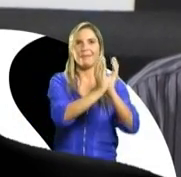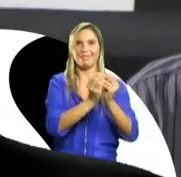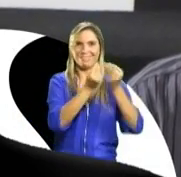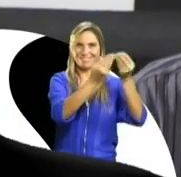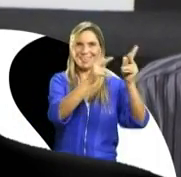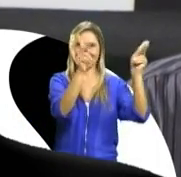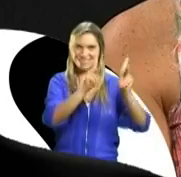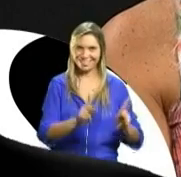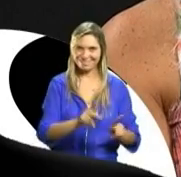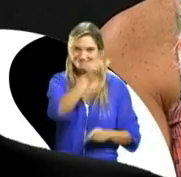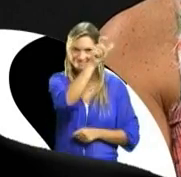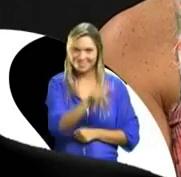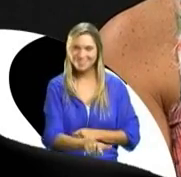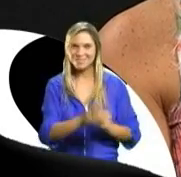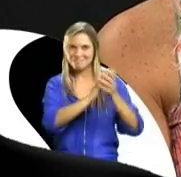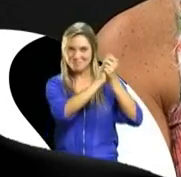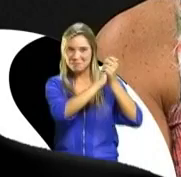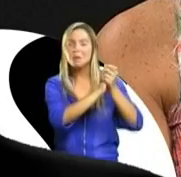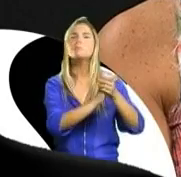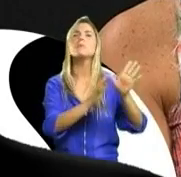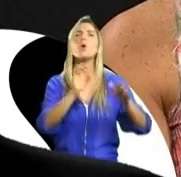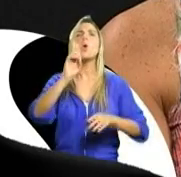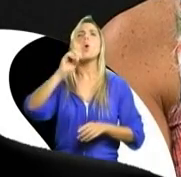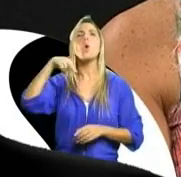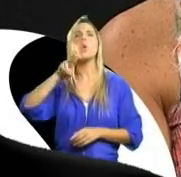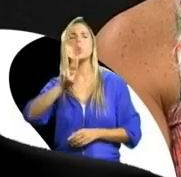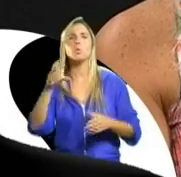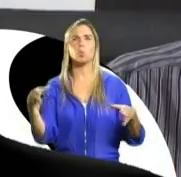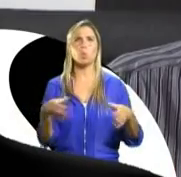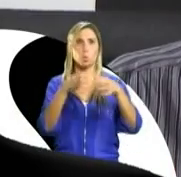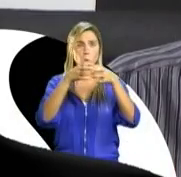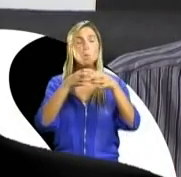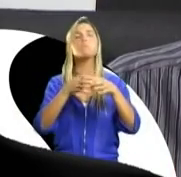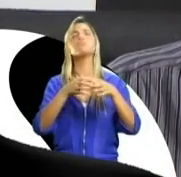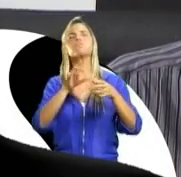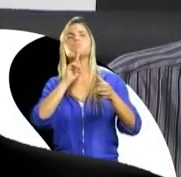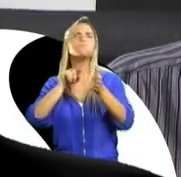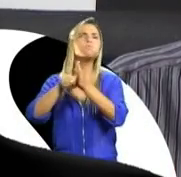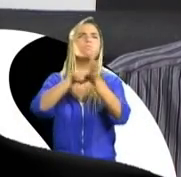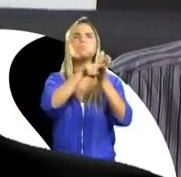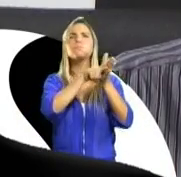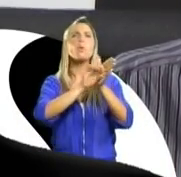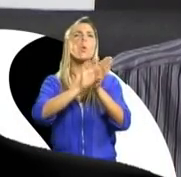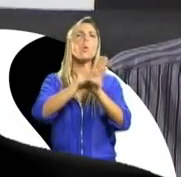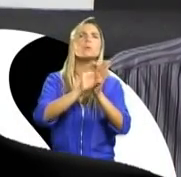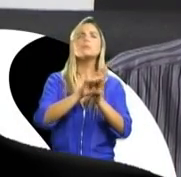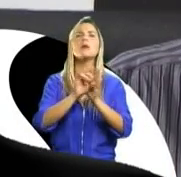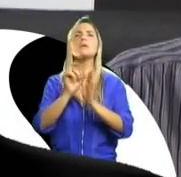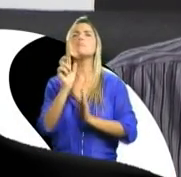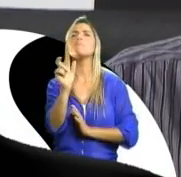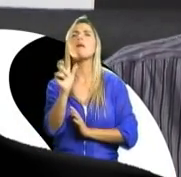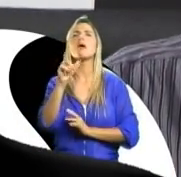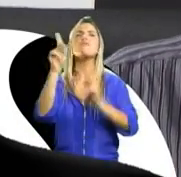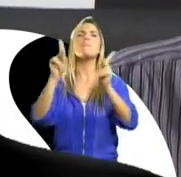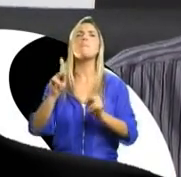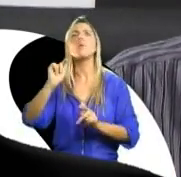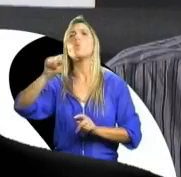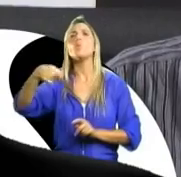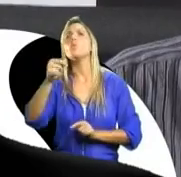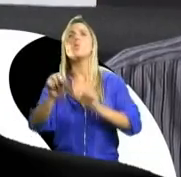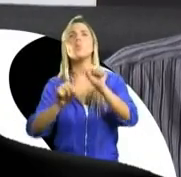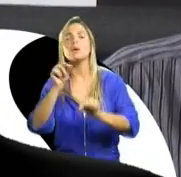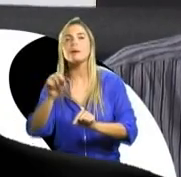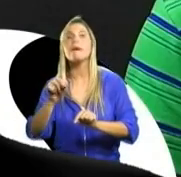de conflitos. E o que a ONU utiliza atualmente desse conceito de paz, que é paz enquanto uma certa